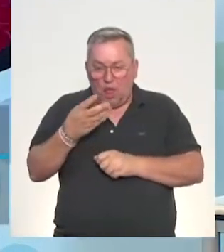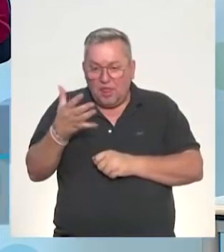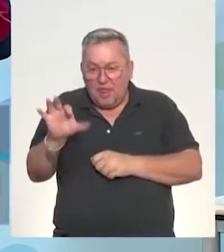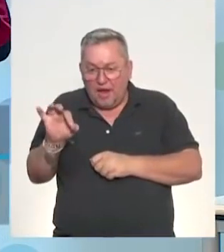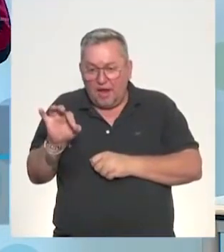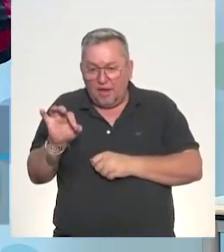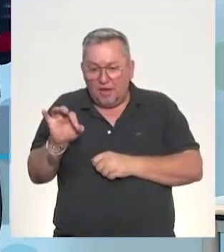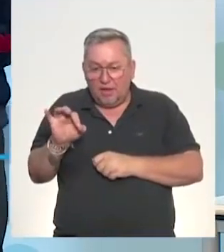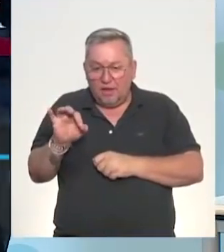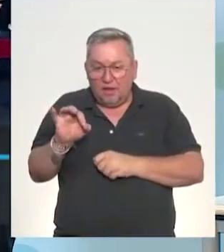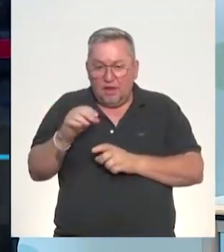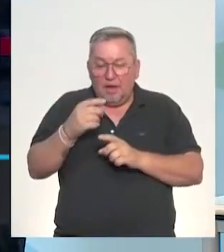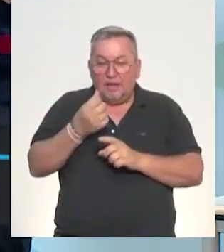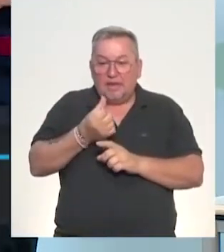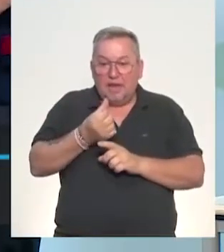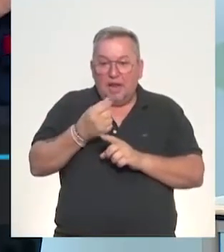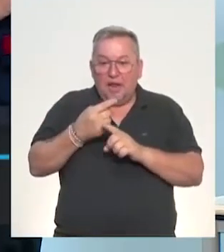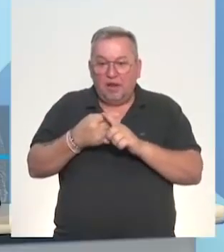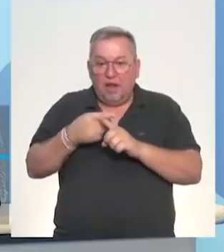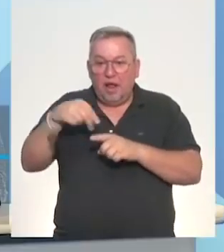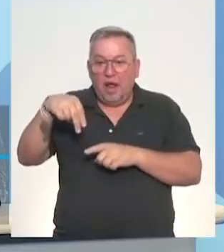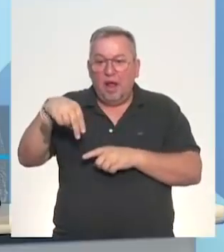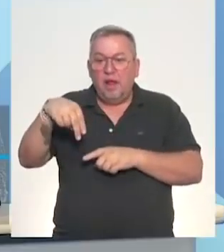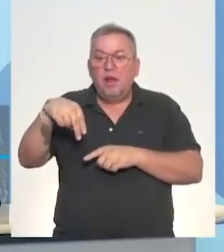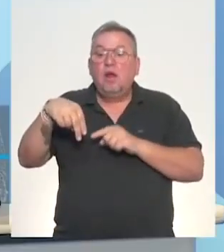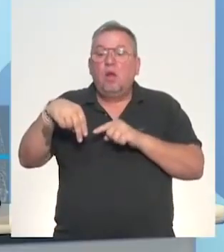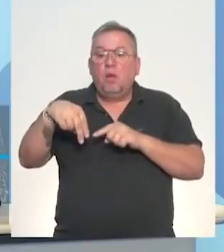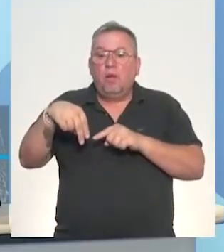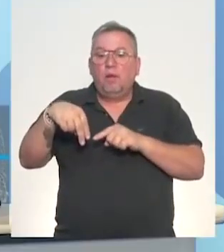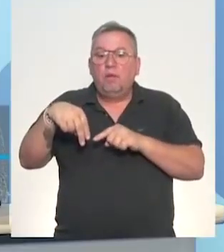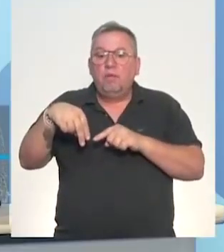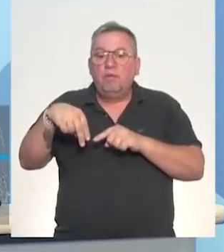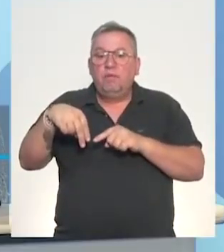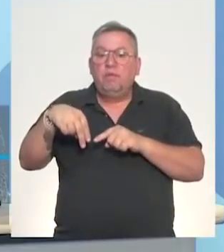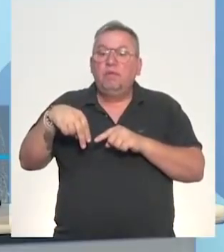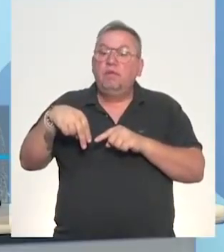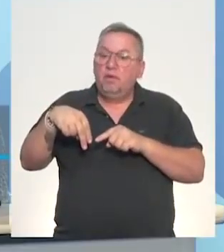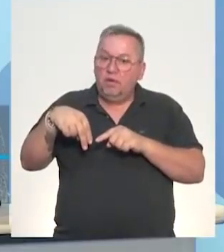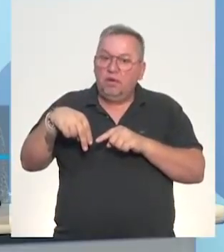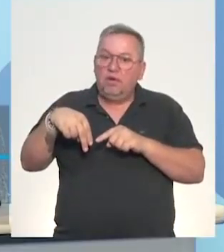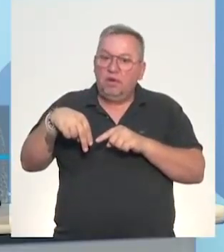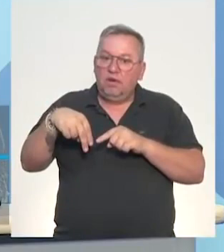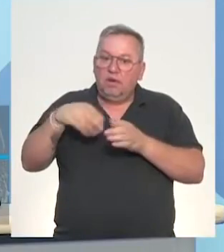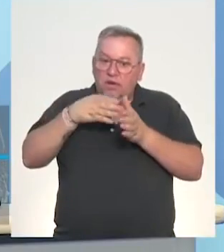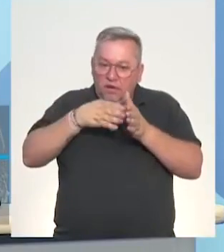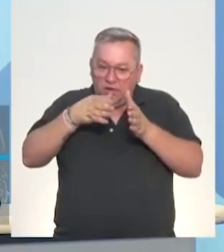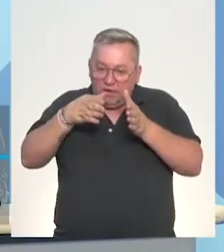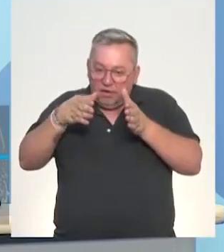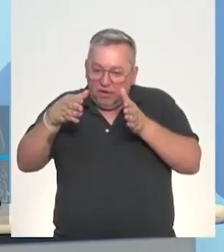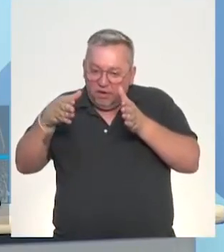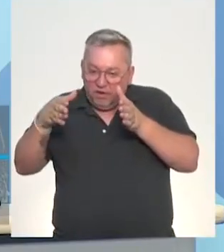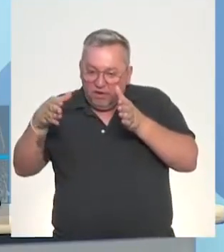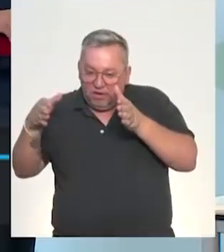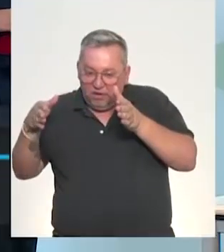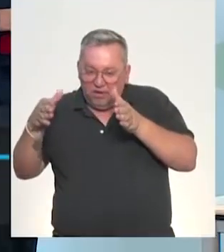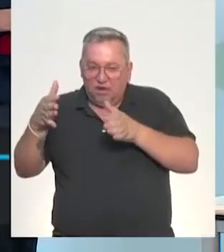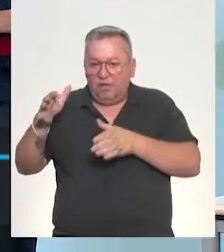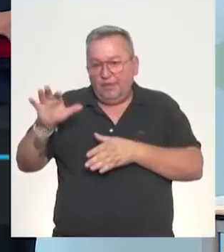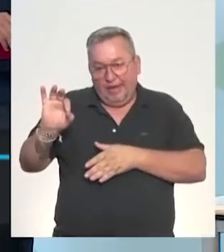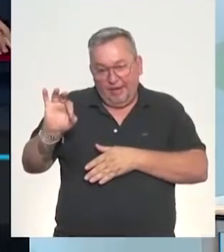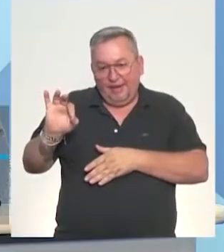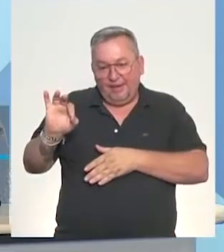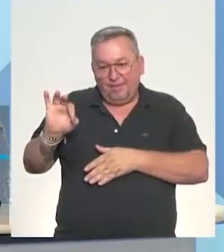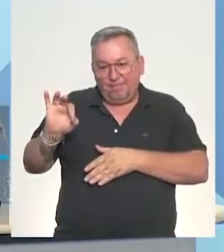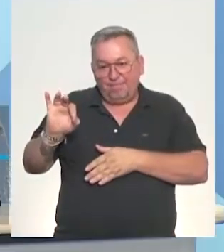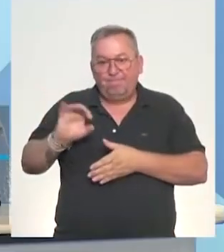formação 6 vezes n, no lugar do n eu colocaria quem, Vivi? Eu acho que você tem que colocar a posição, né? Você quer o posição, décimo? É o 10º termo. Então,